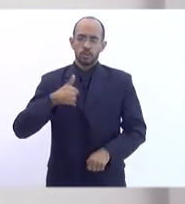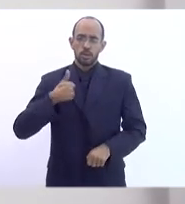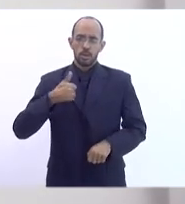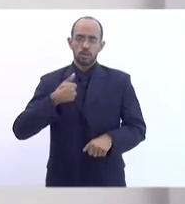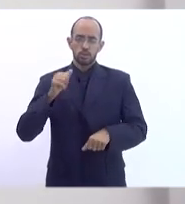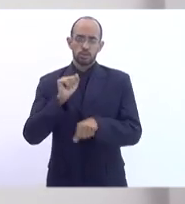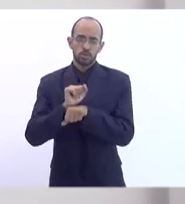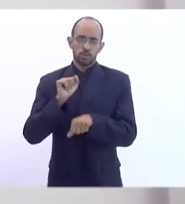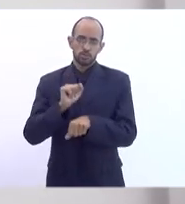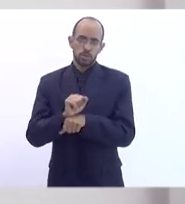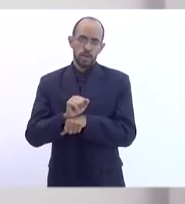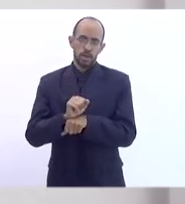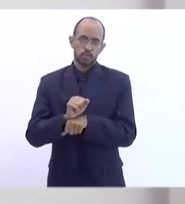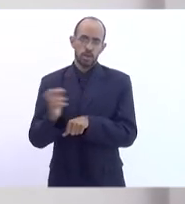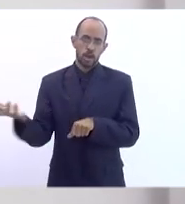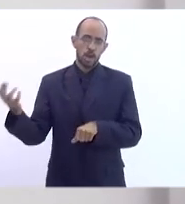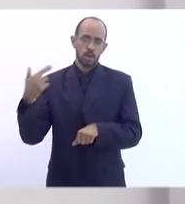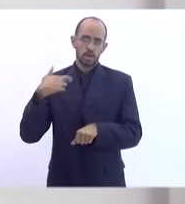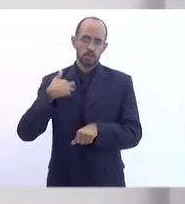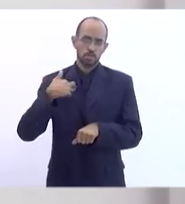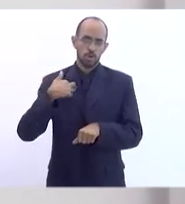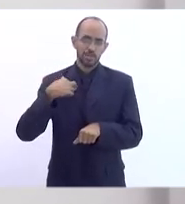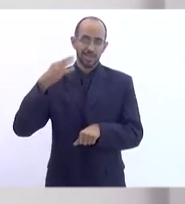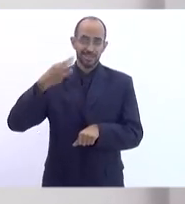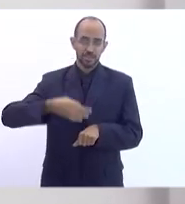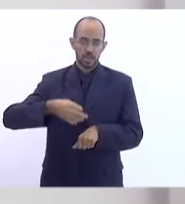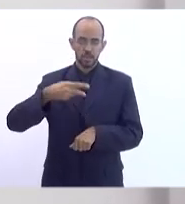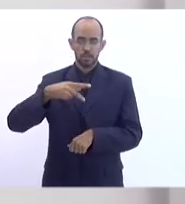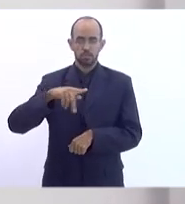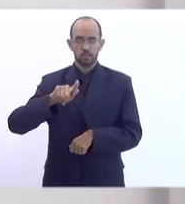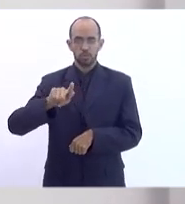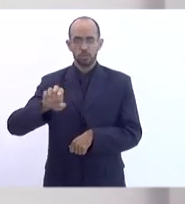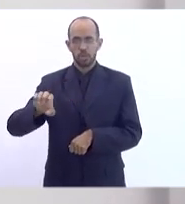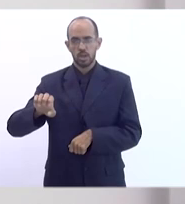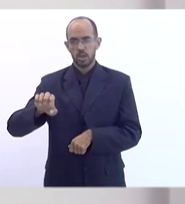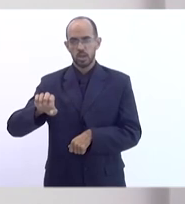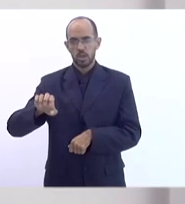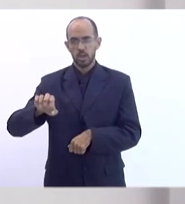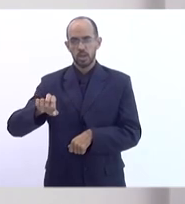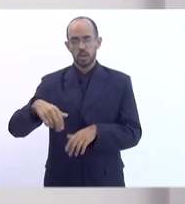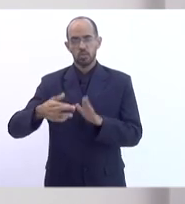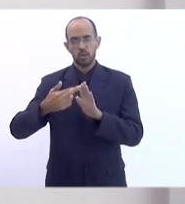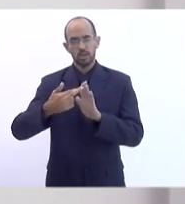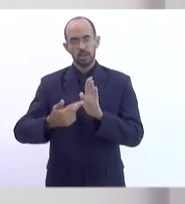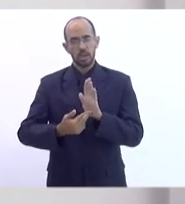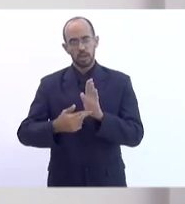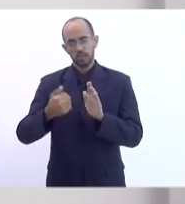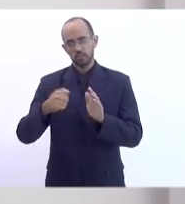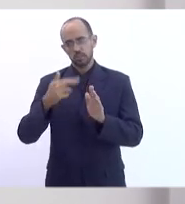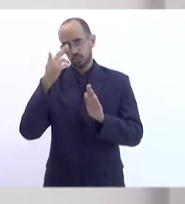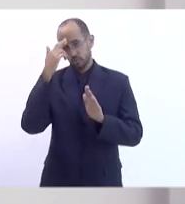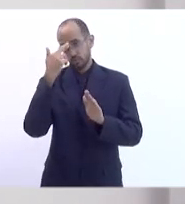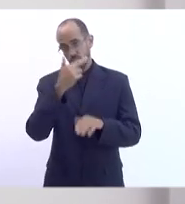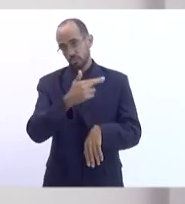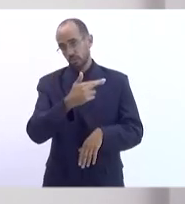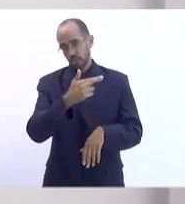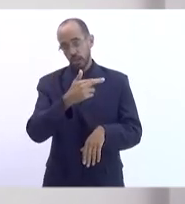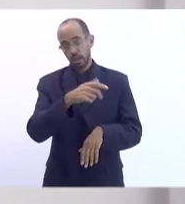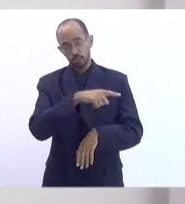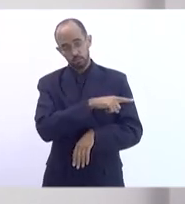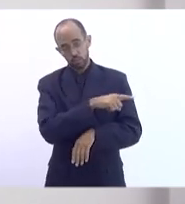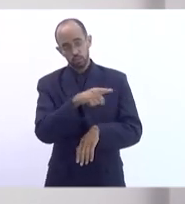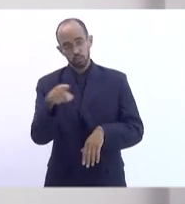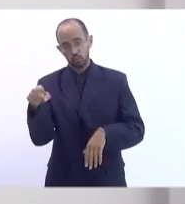aguardo manifestação favorável da atj com os requisitos a serem cumpridos pelos